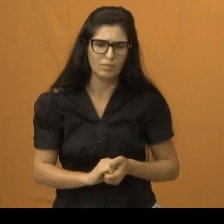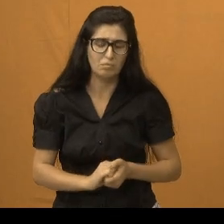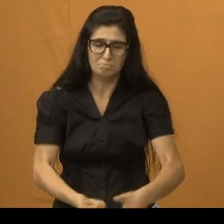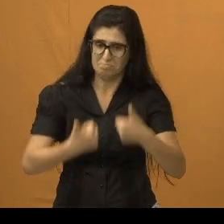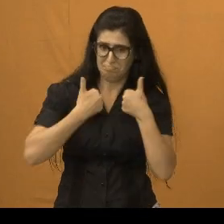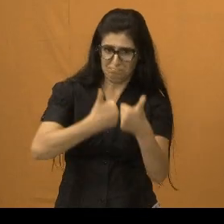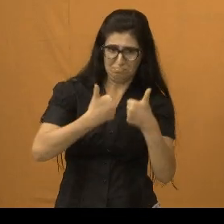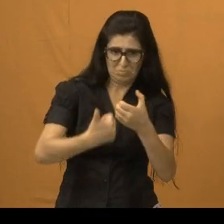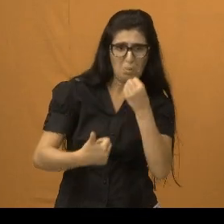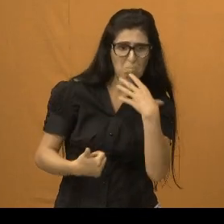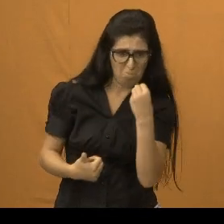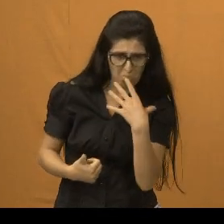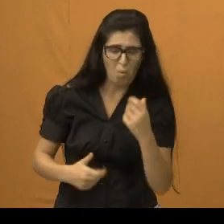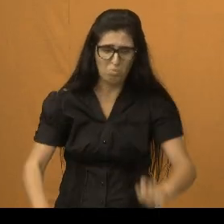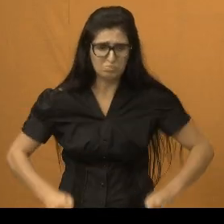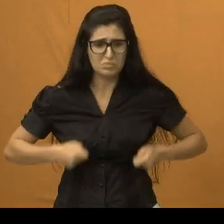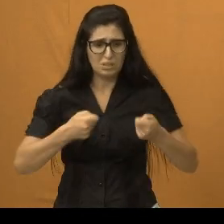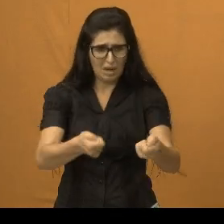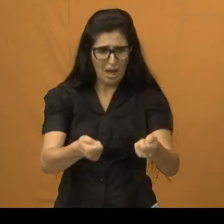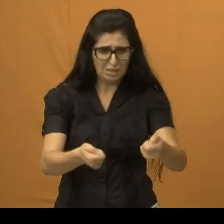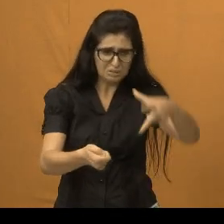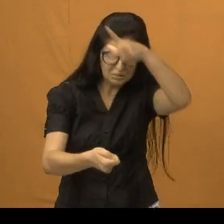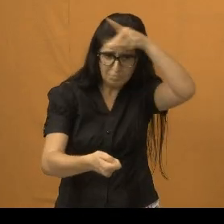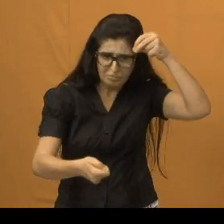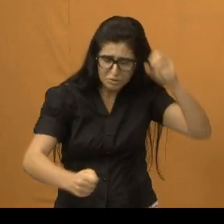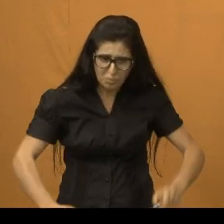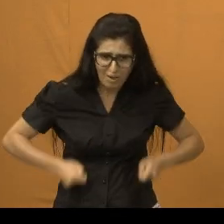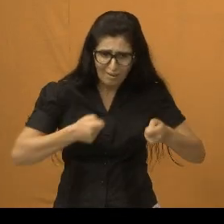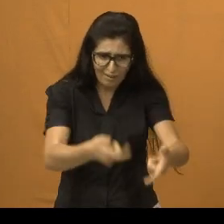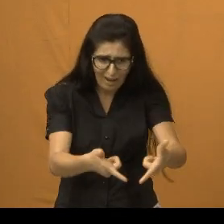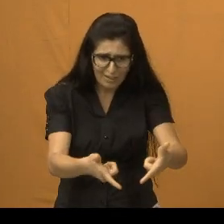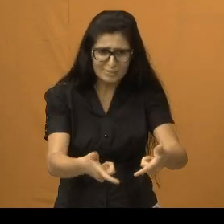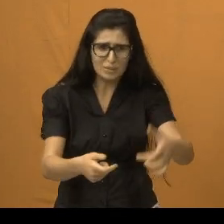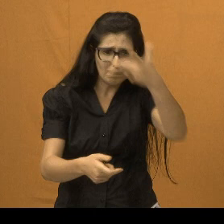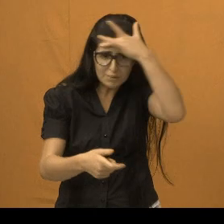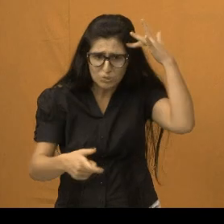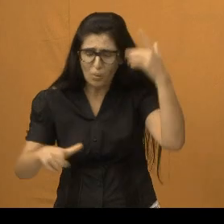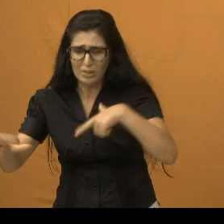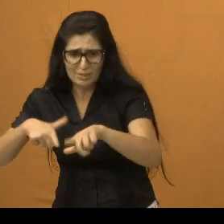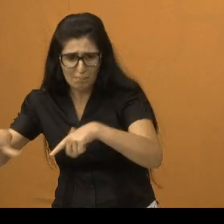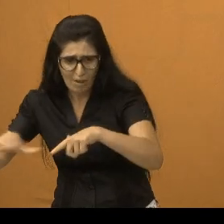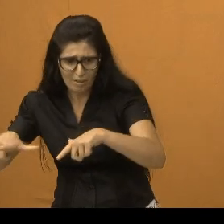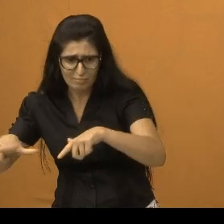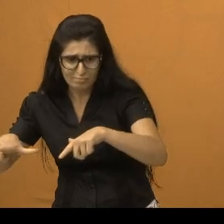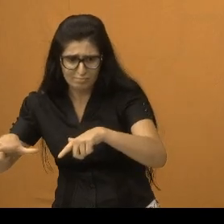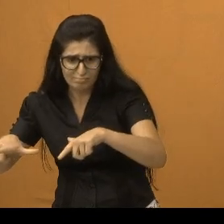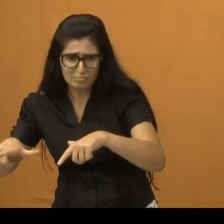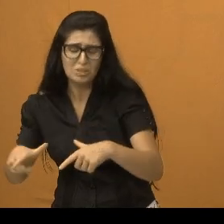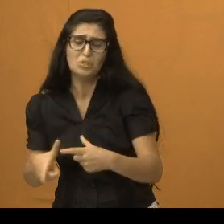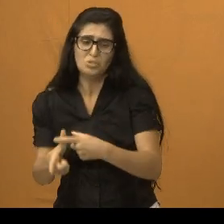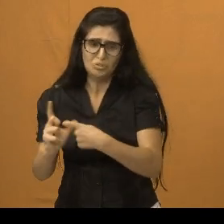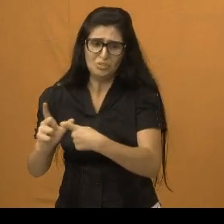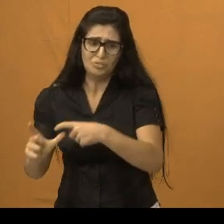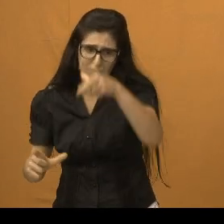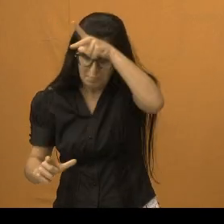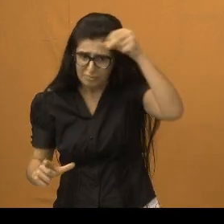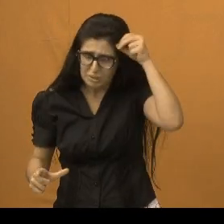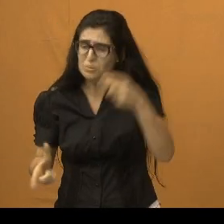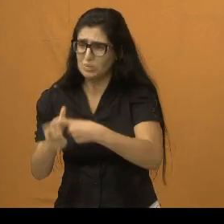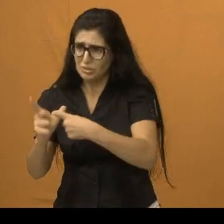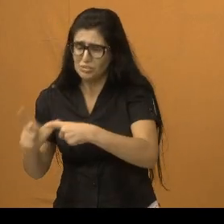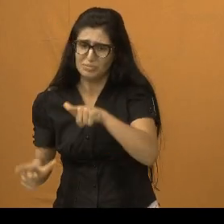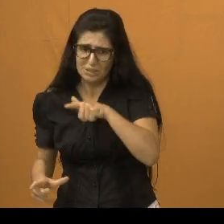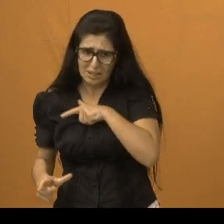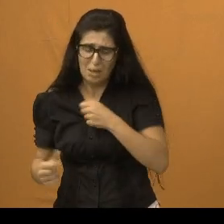situação confortável com nossos gastos públicos também, de uma forma demasiada. E até comentaria a senhores, não sei se os